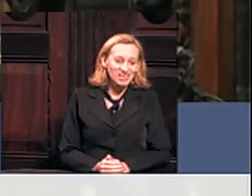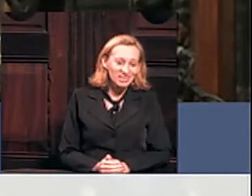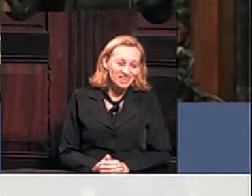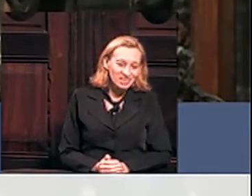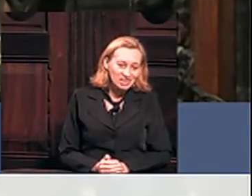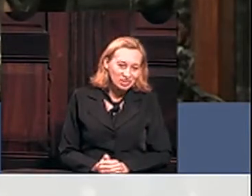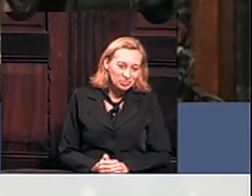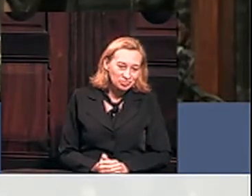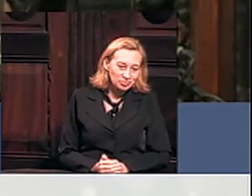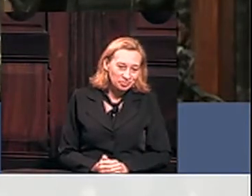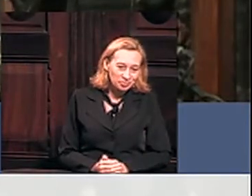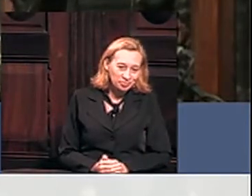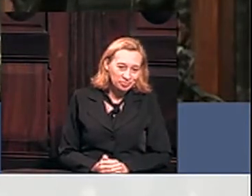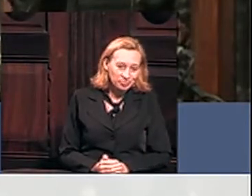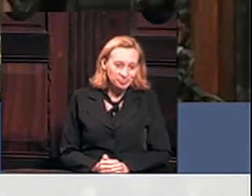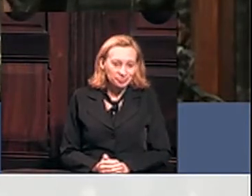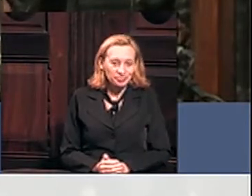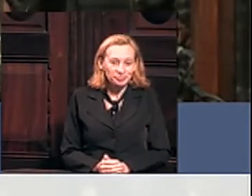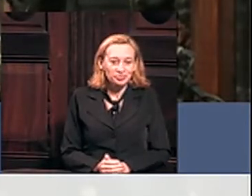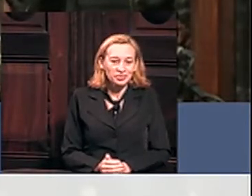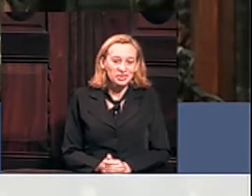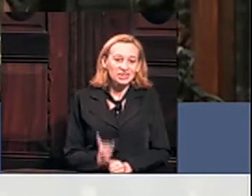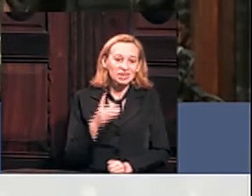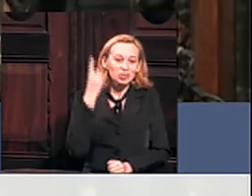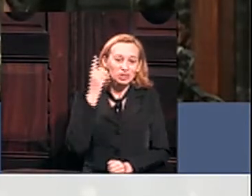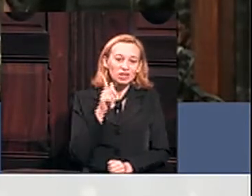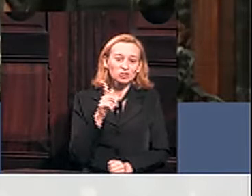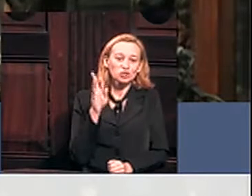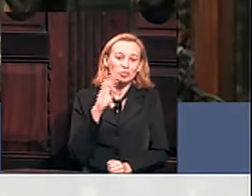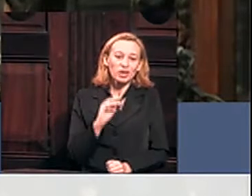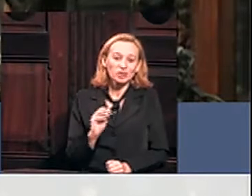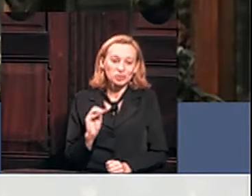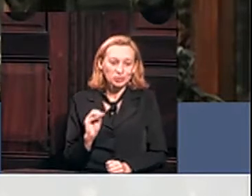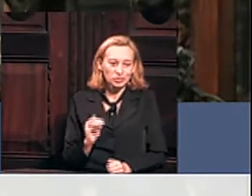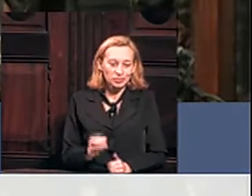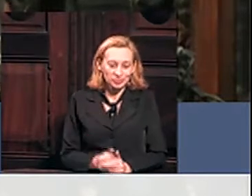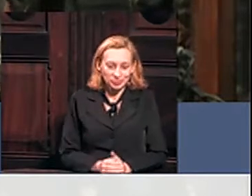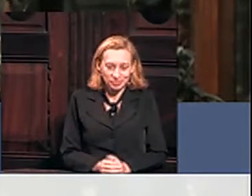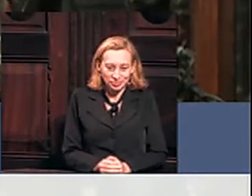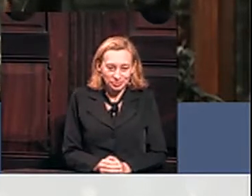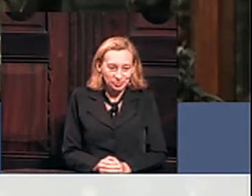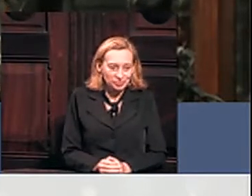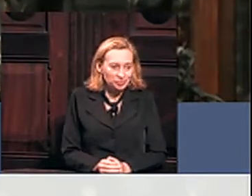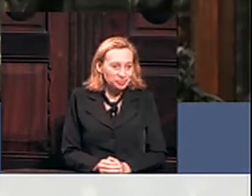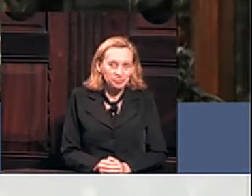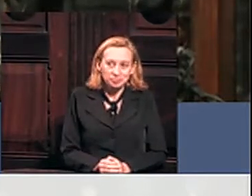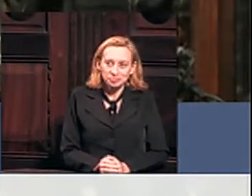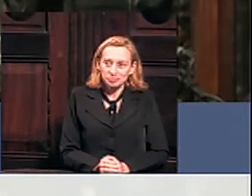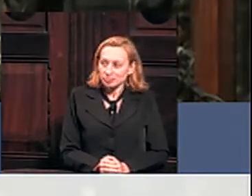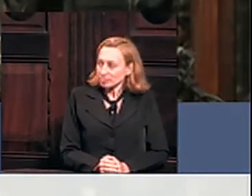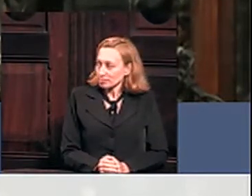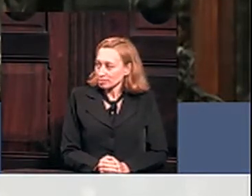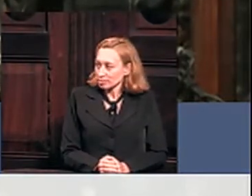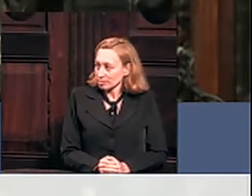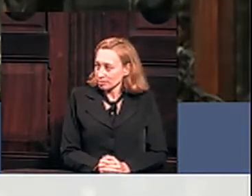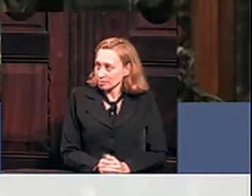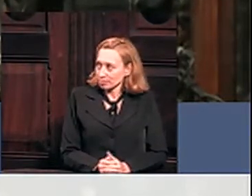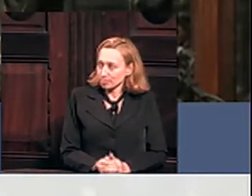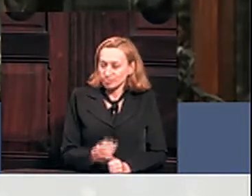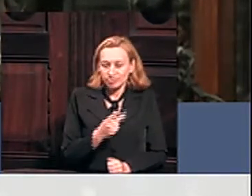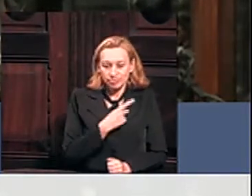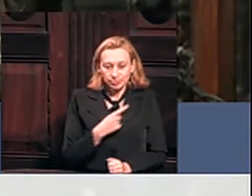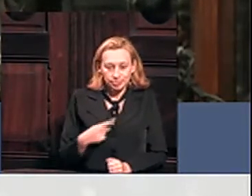senhor presidente, indico o deputado Gilberto Palmares. Eu também sou. A presidência só tem peso